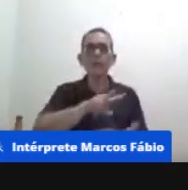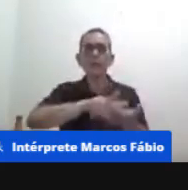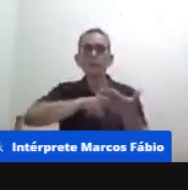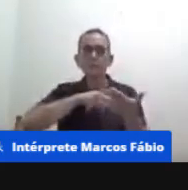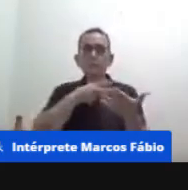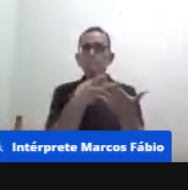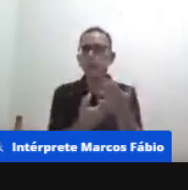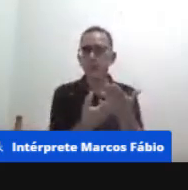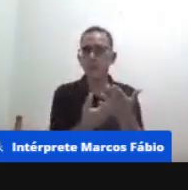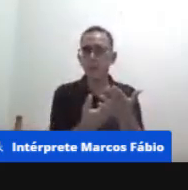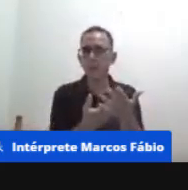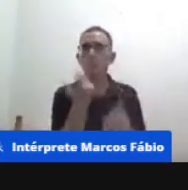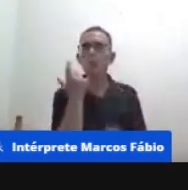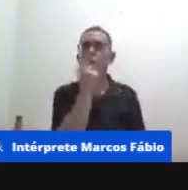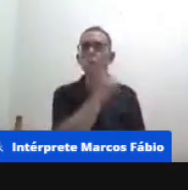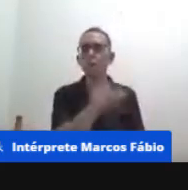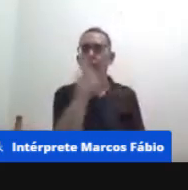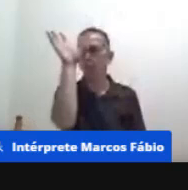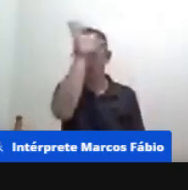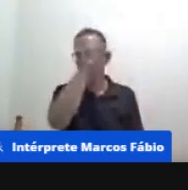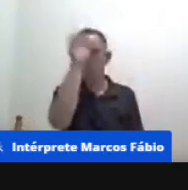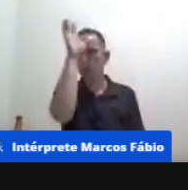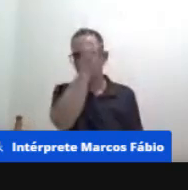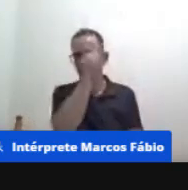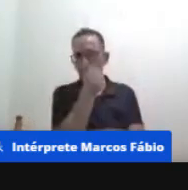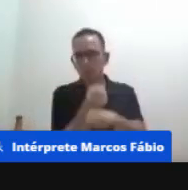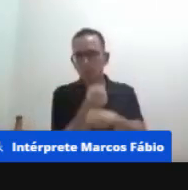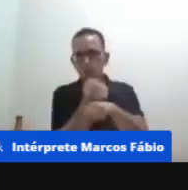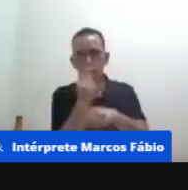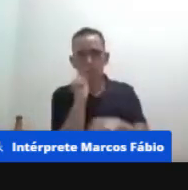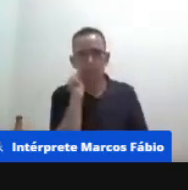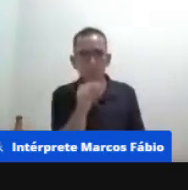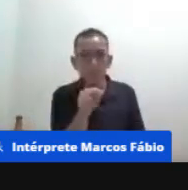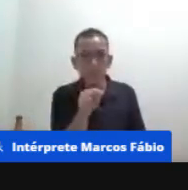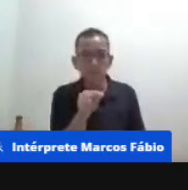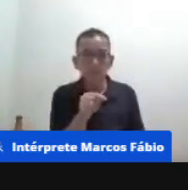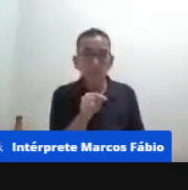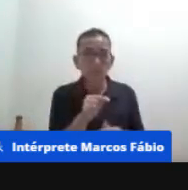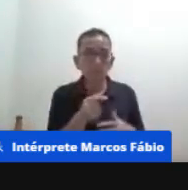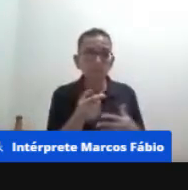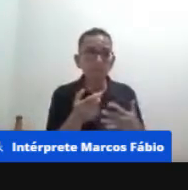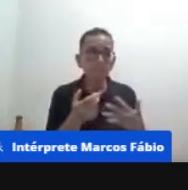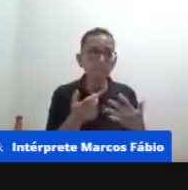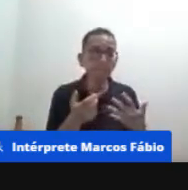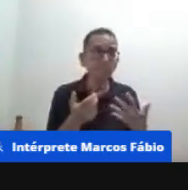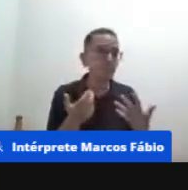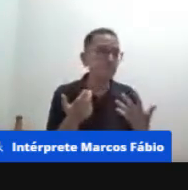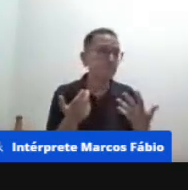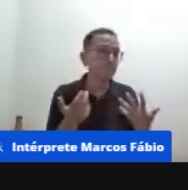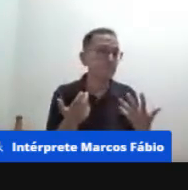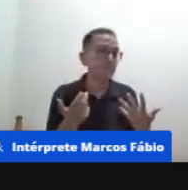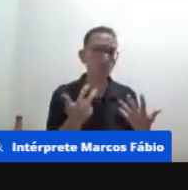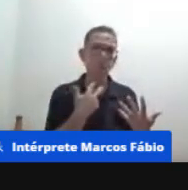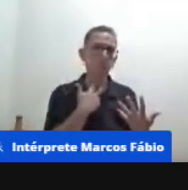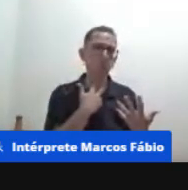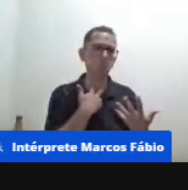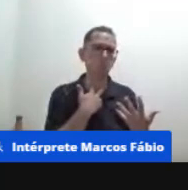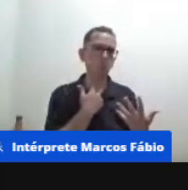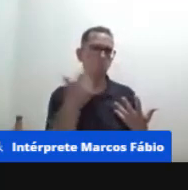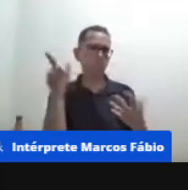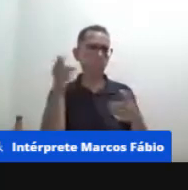está alfabetizada? Aquela questão, não pode passar para o próximo slide, naquela